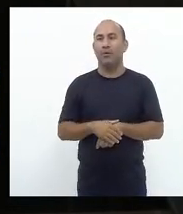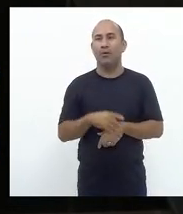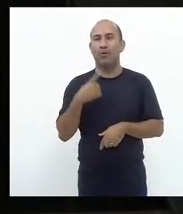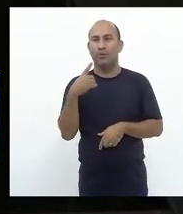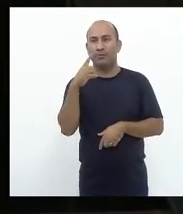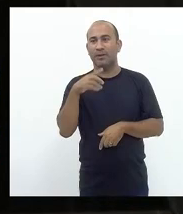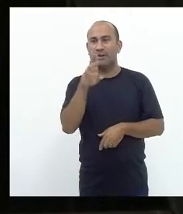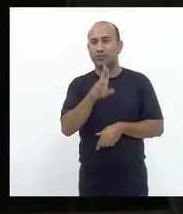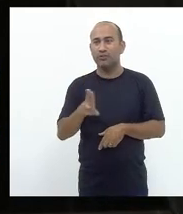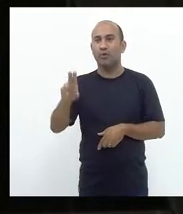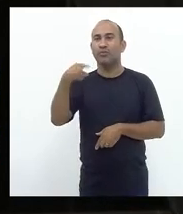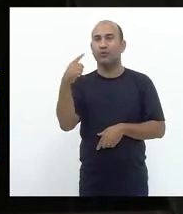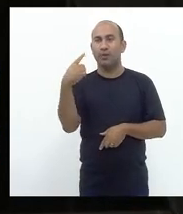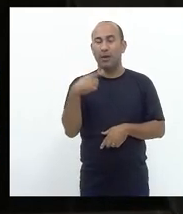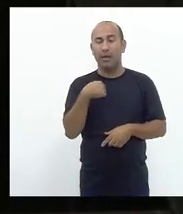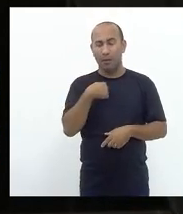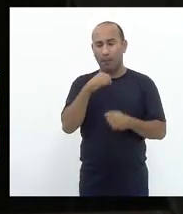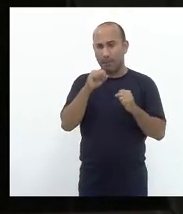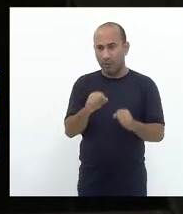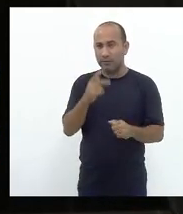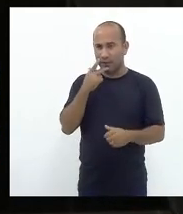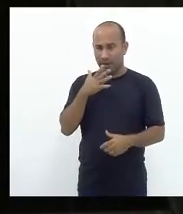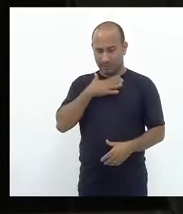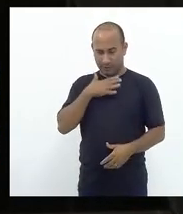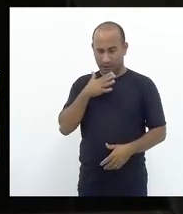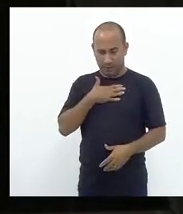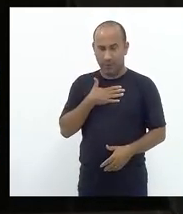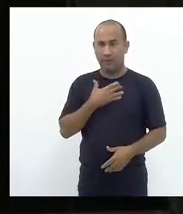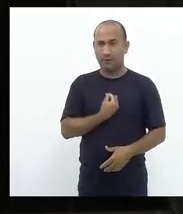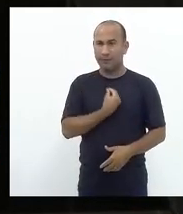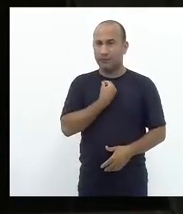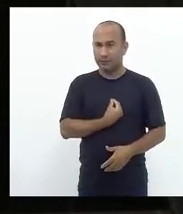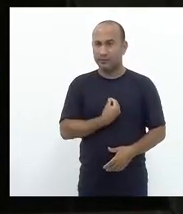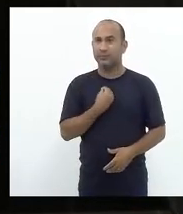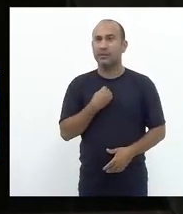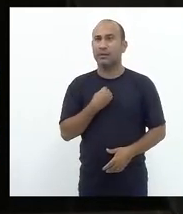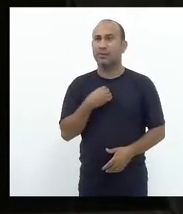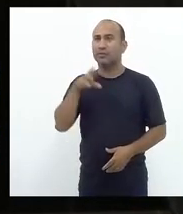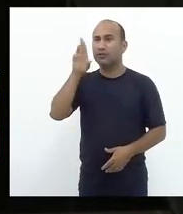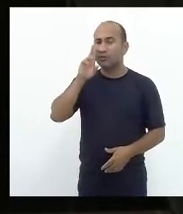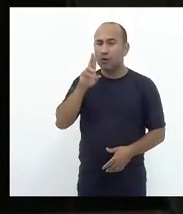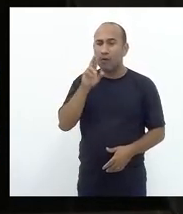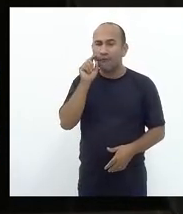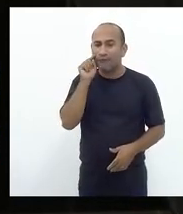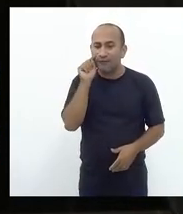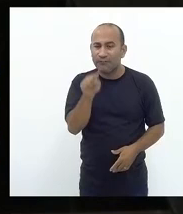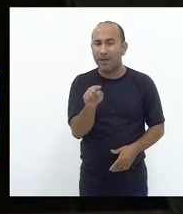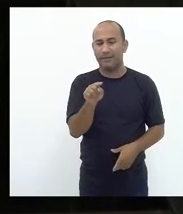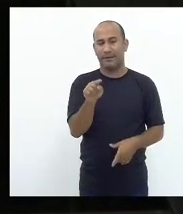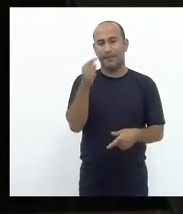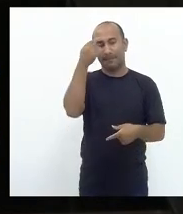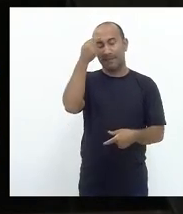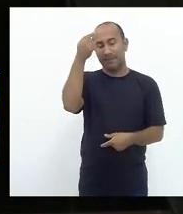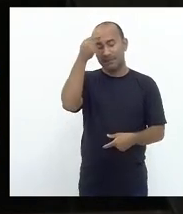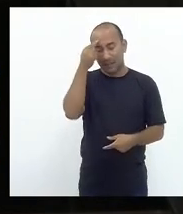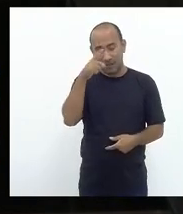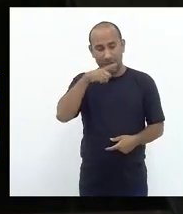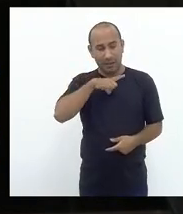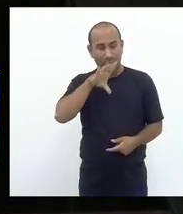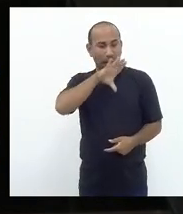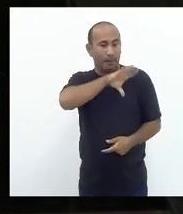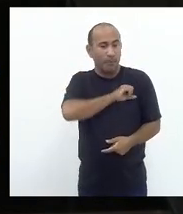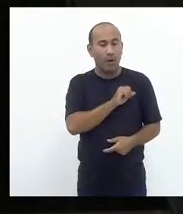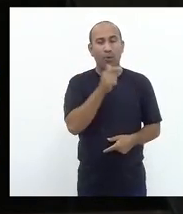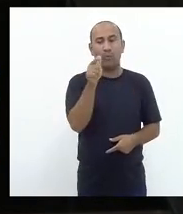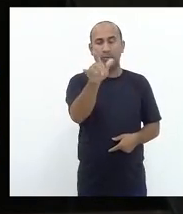nós somos, ou pelo menos eu posso garantir que eu sou, que o senhor faça pensando e tendo amor ao